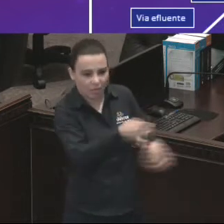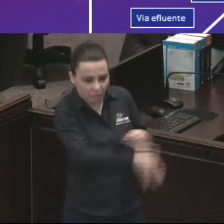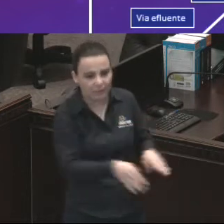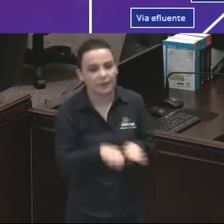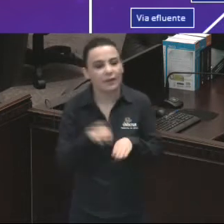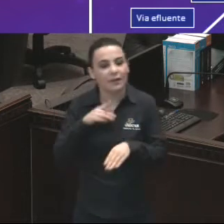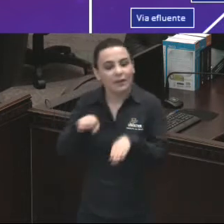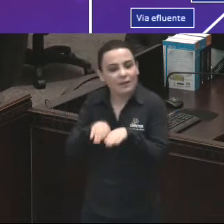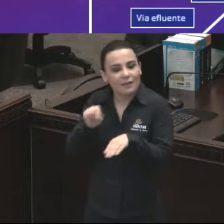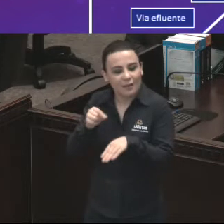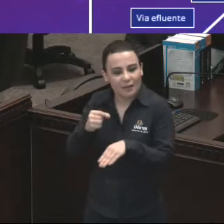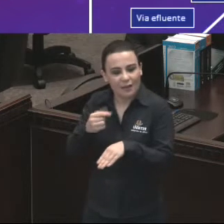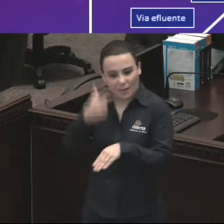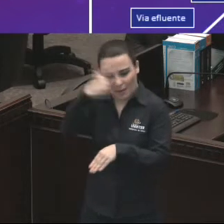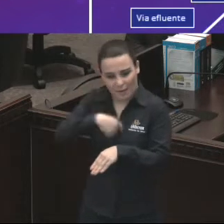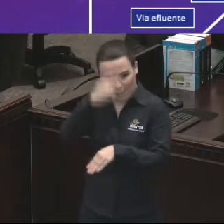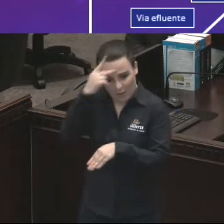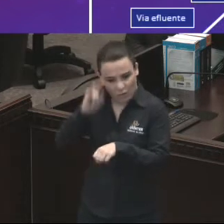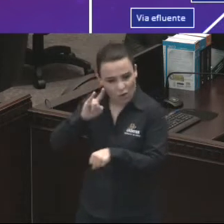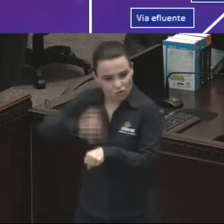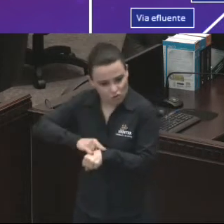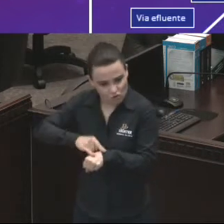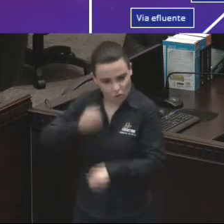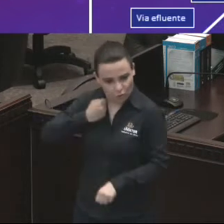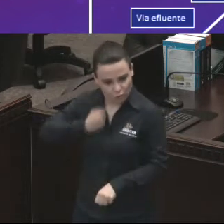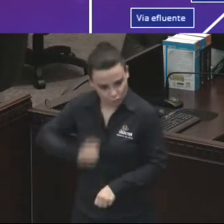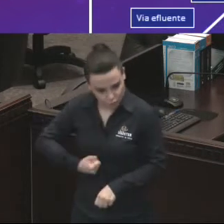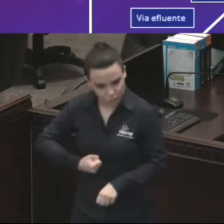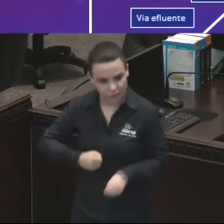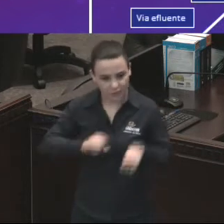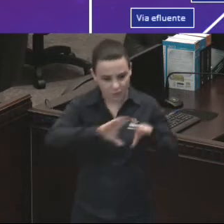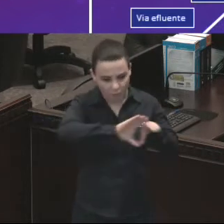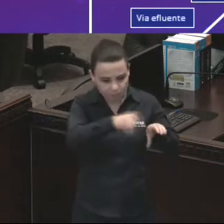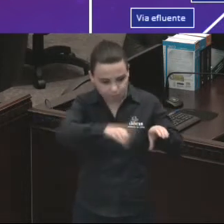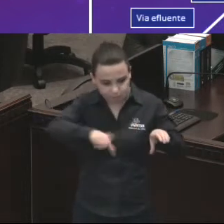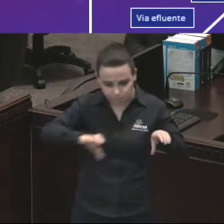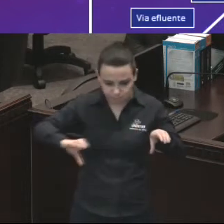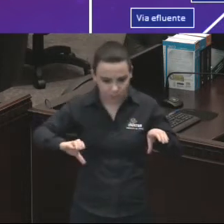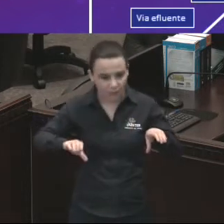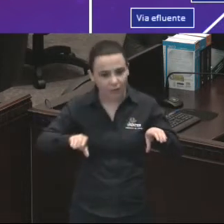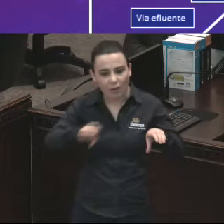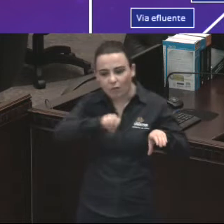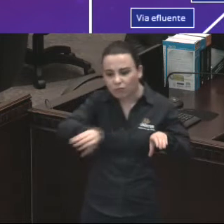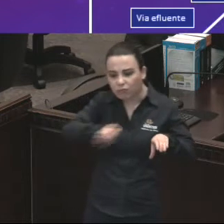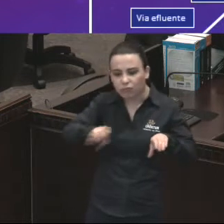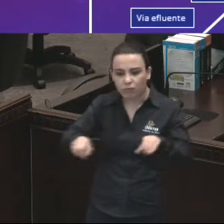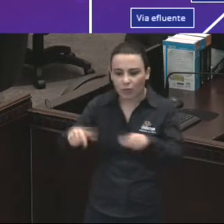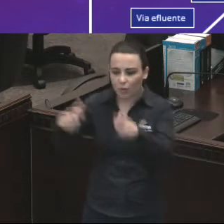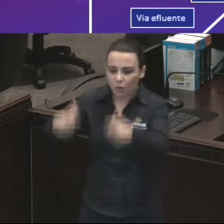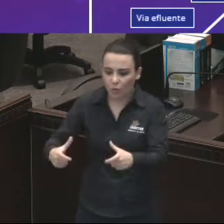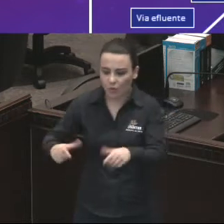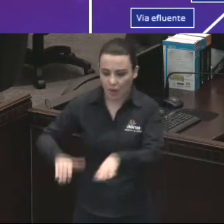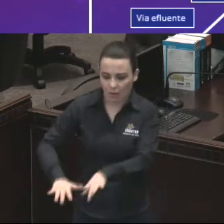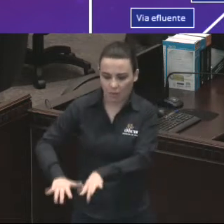para a água de superfície. Se for nas águas residuais, ou nos efluentes hospitalares, vão para a estação de tratamento. Mas o